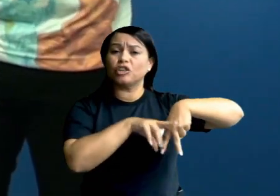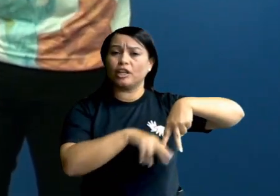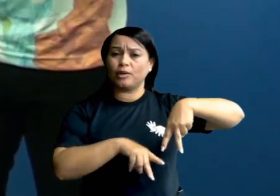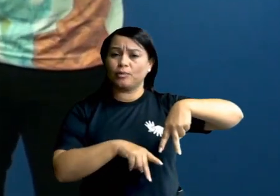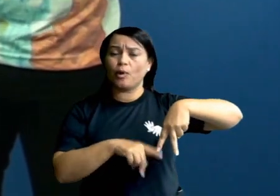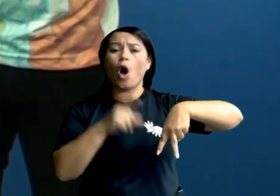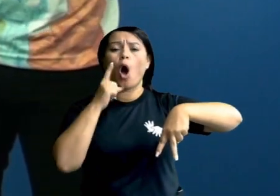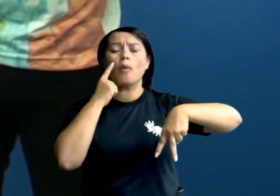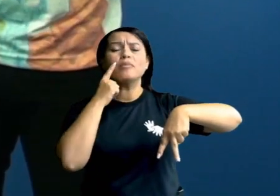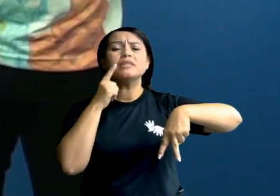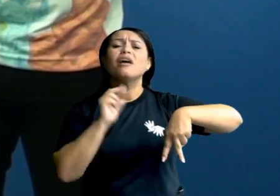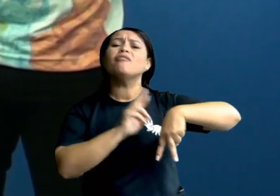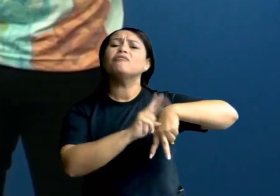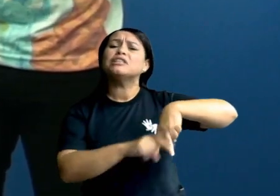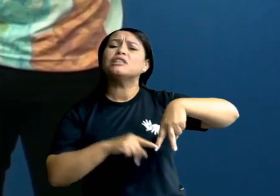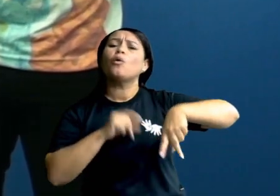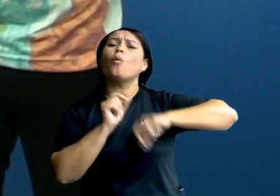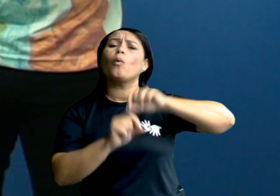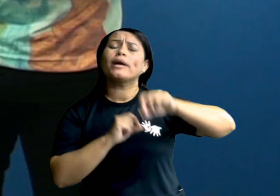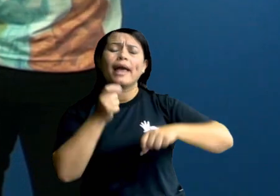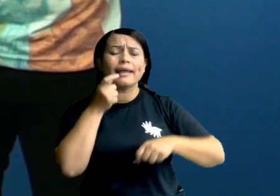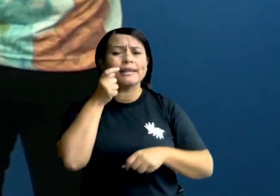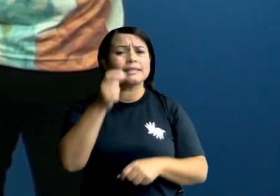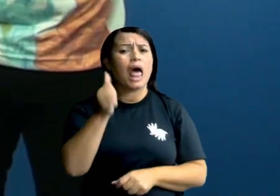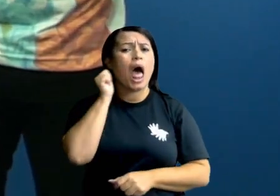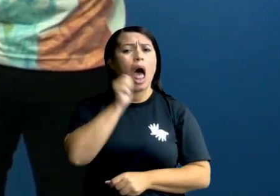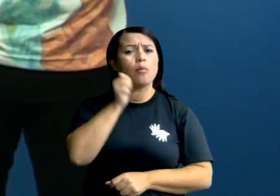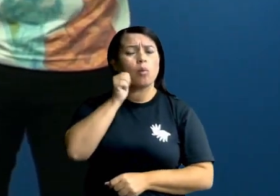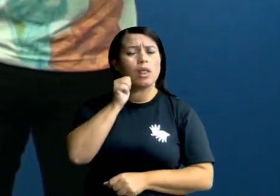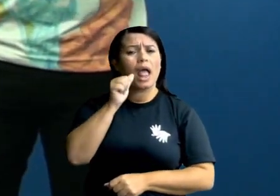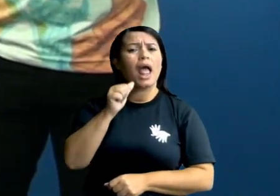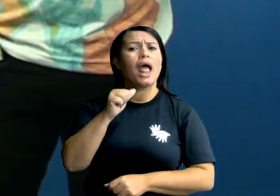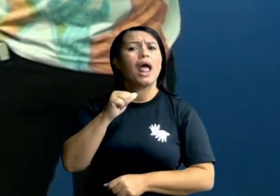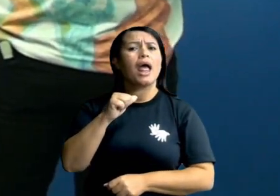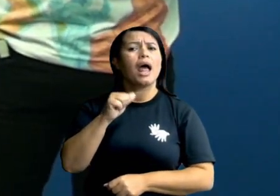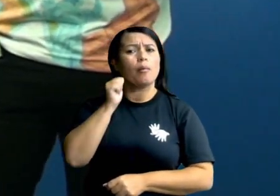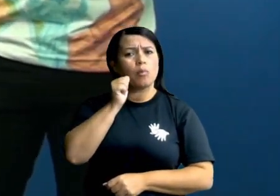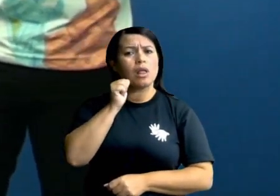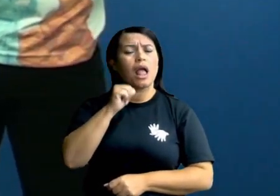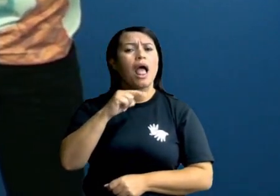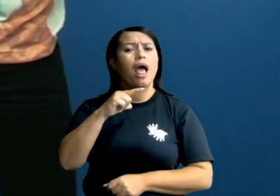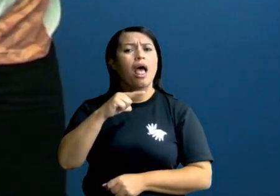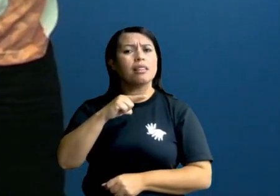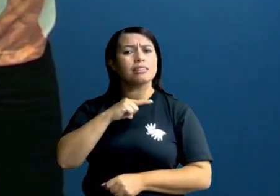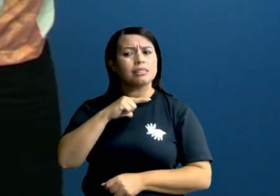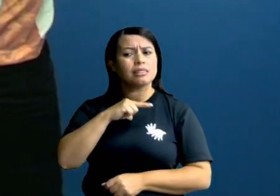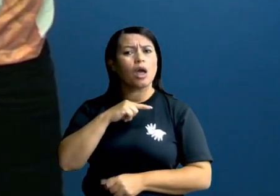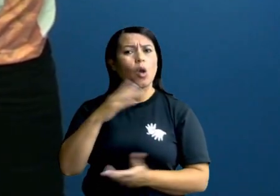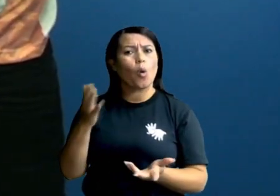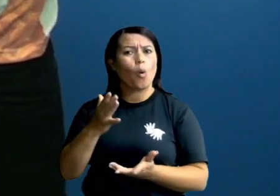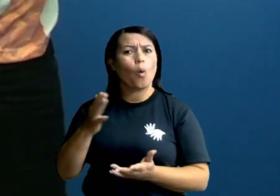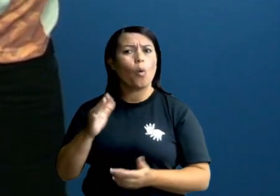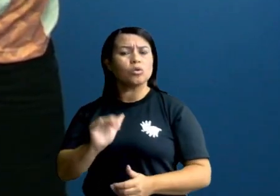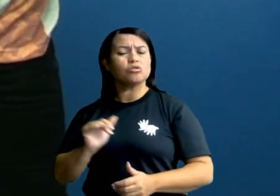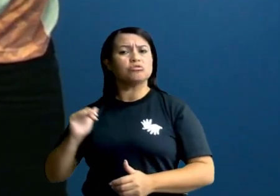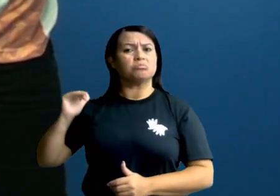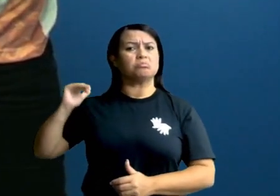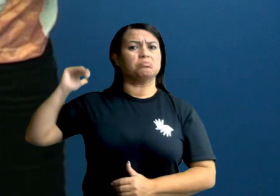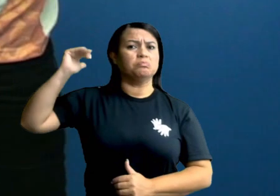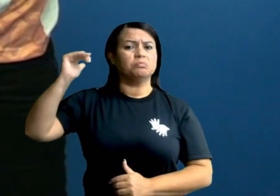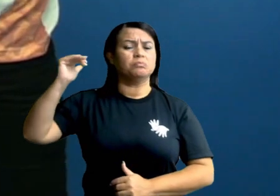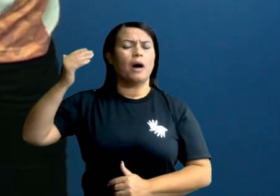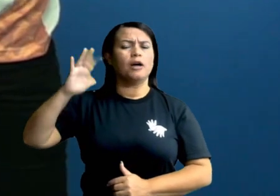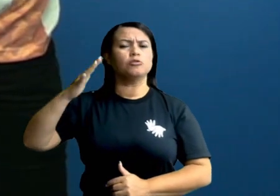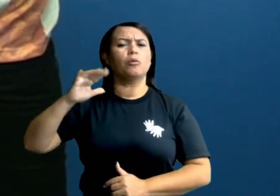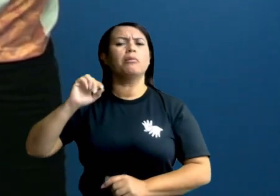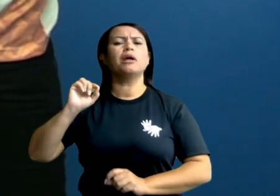interessante, tá? Interessante porque a gente sabe que a mulher, ela tem ocupado um espaço de destaque nos últimos anos, nas últimas décadas,